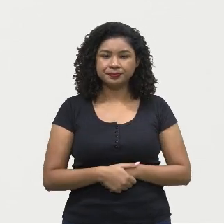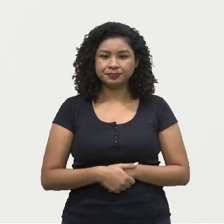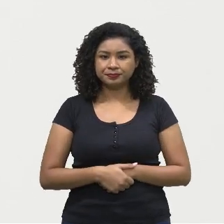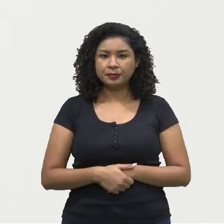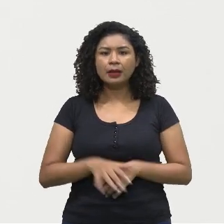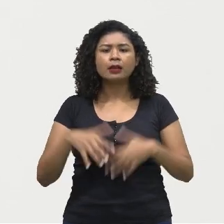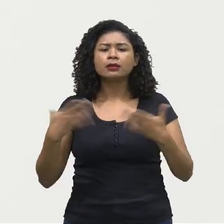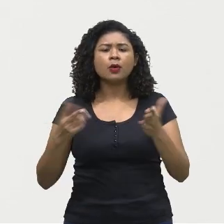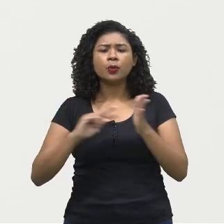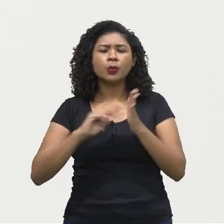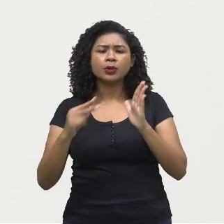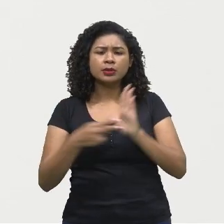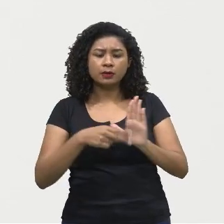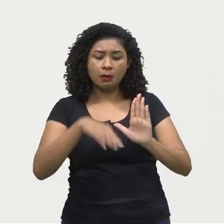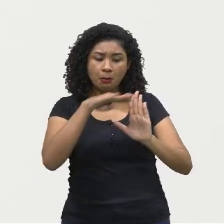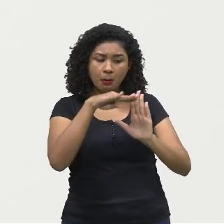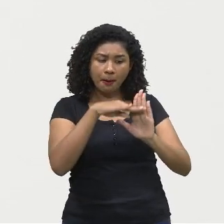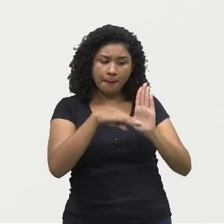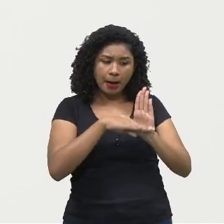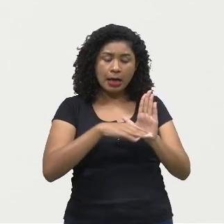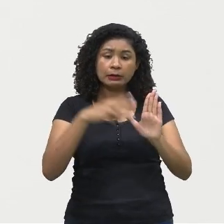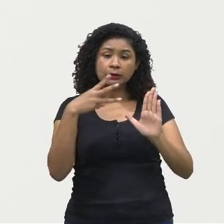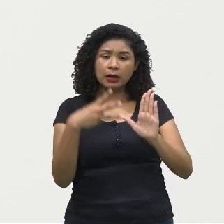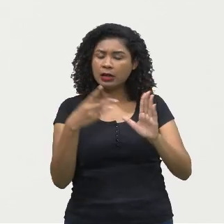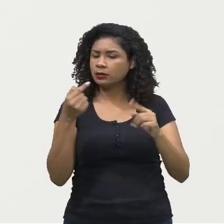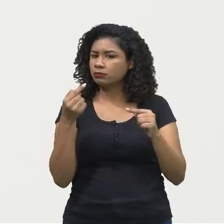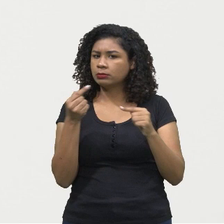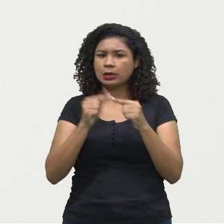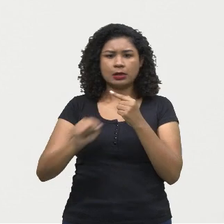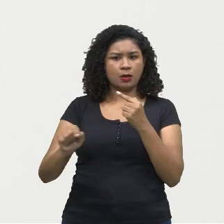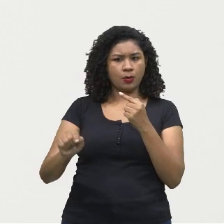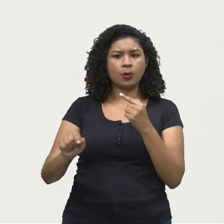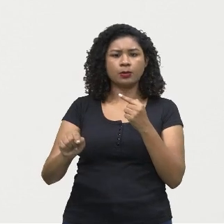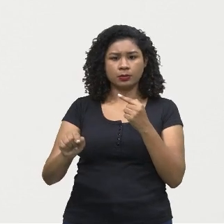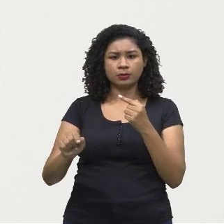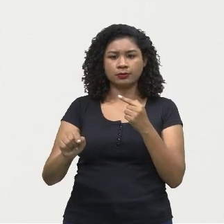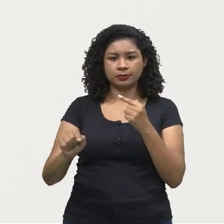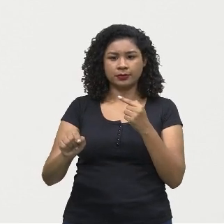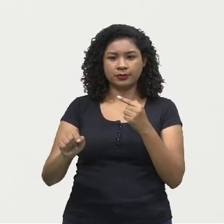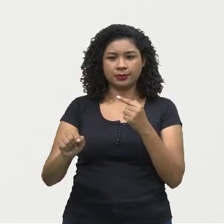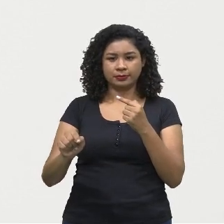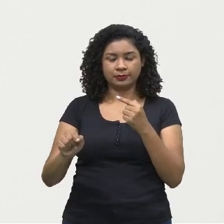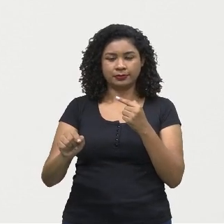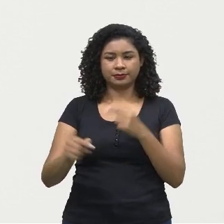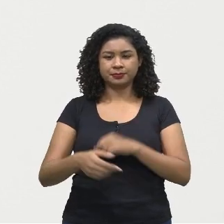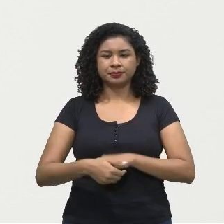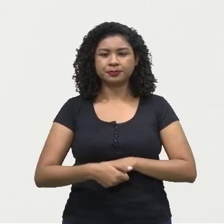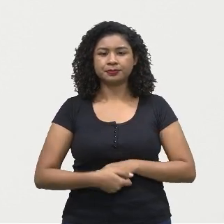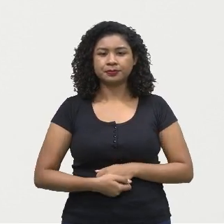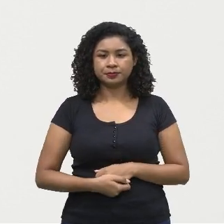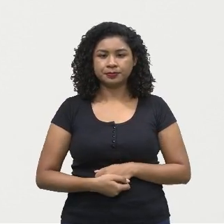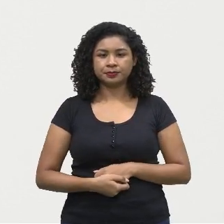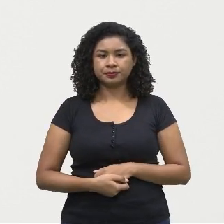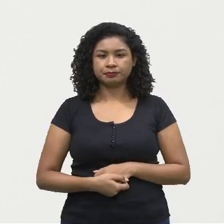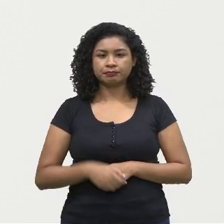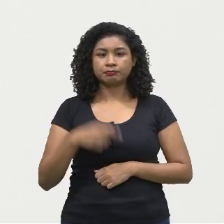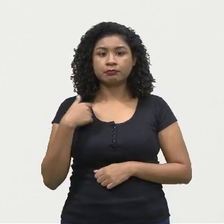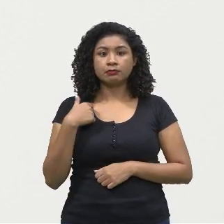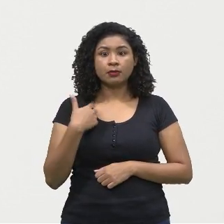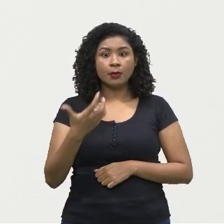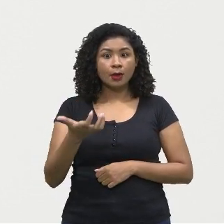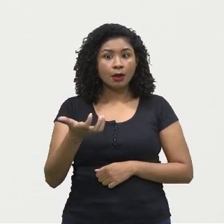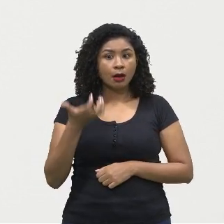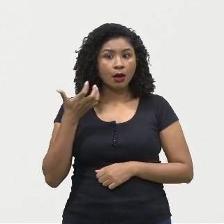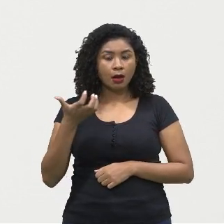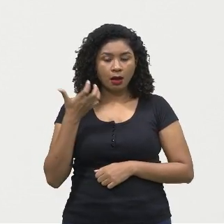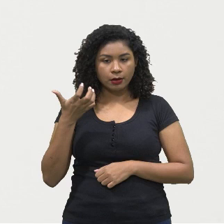3 delas não se referem ao tipo textual narração, certo? Eu quero a que